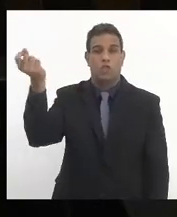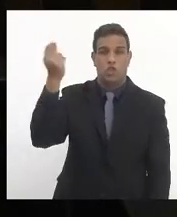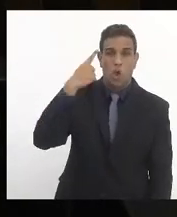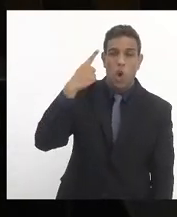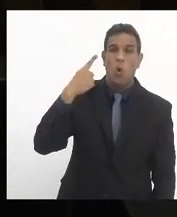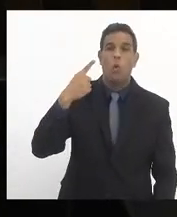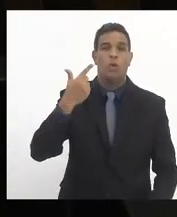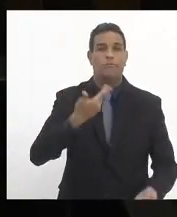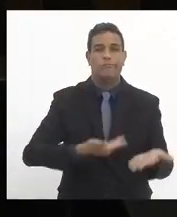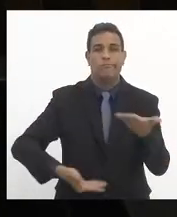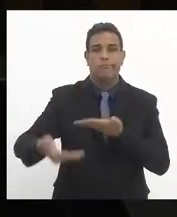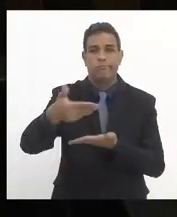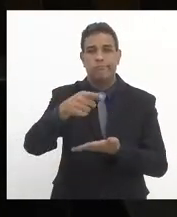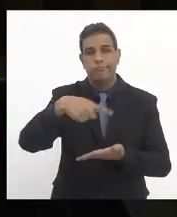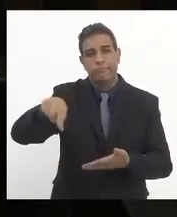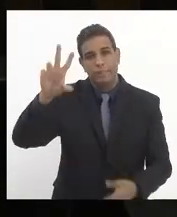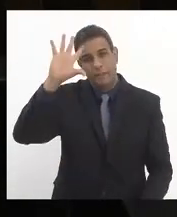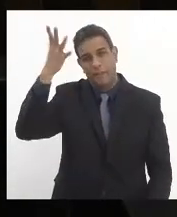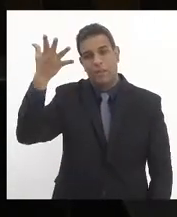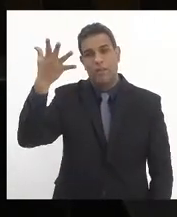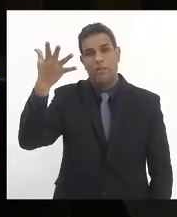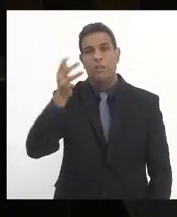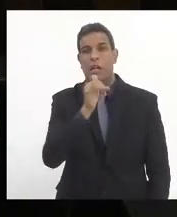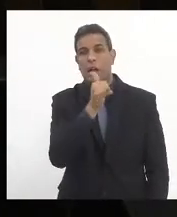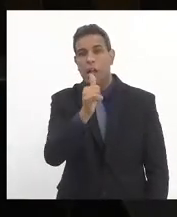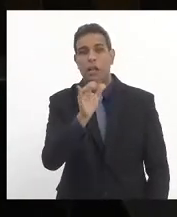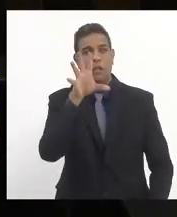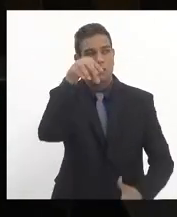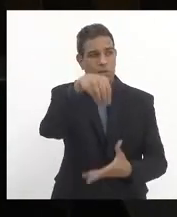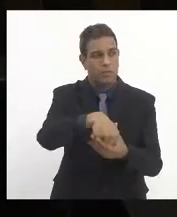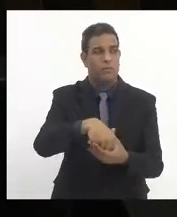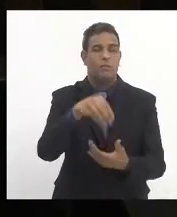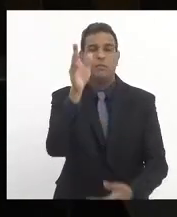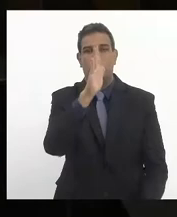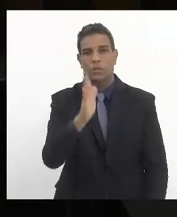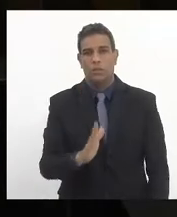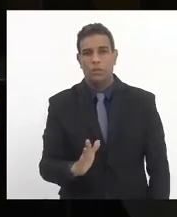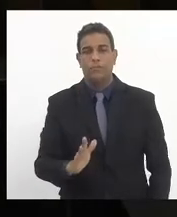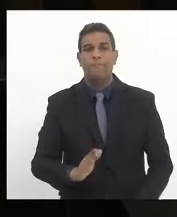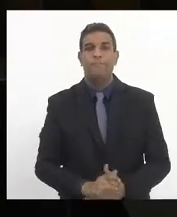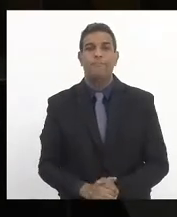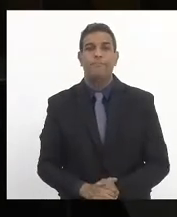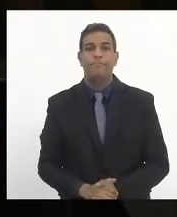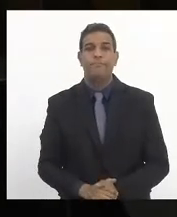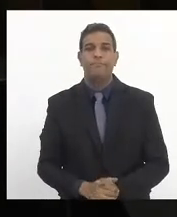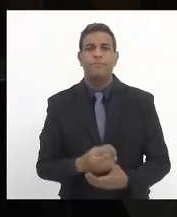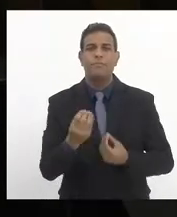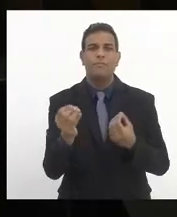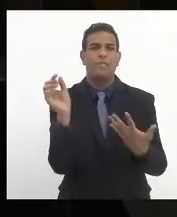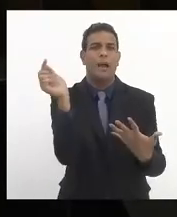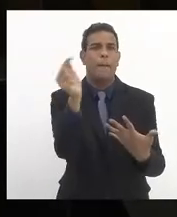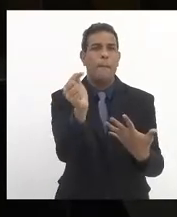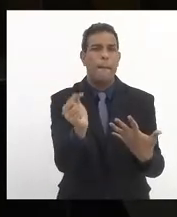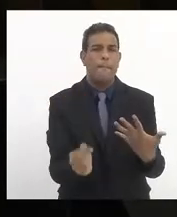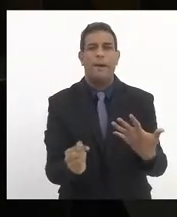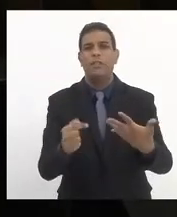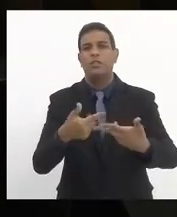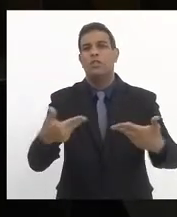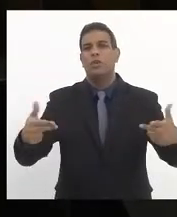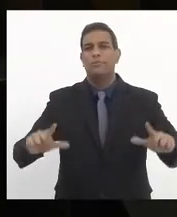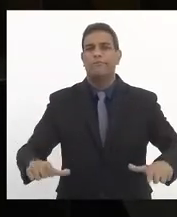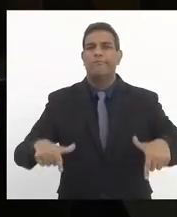eólica, é a solução térmica e elétrica para o Brasil. Então, são muitos impasses.